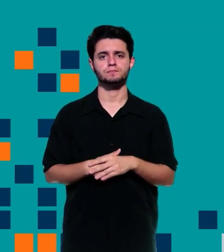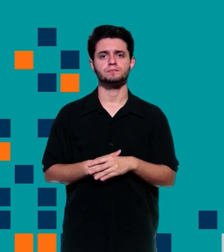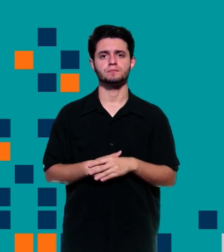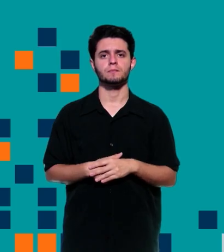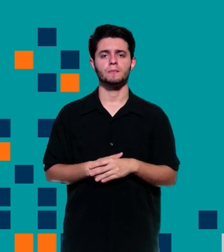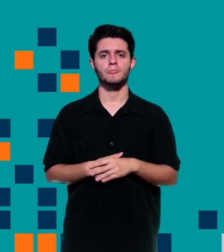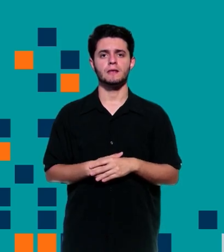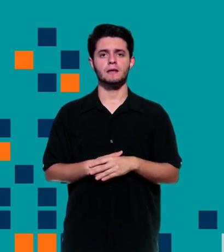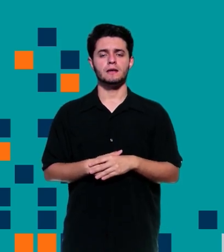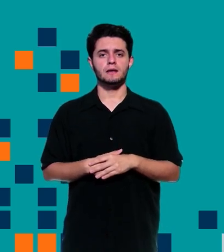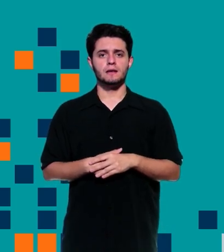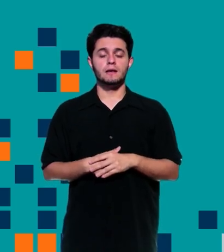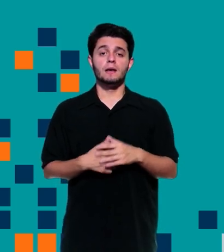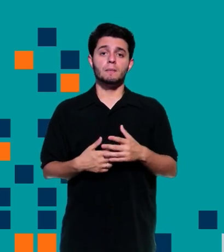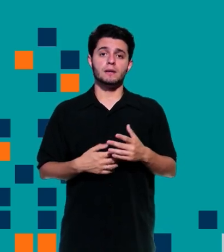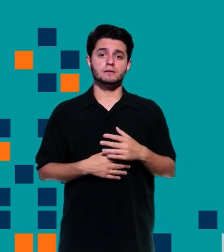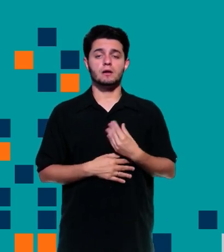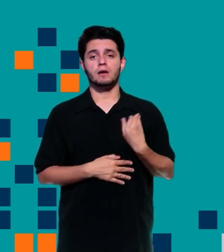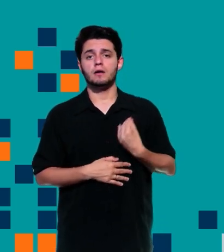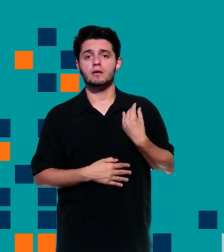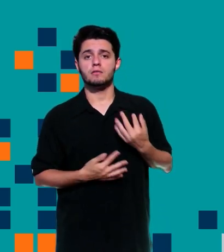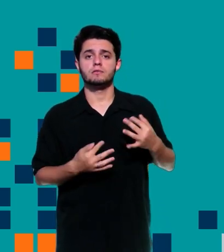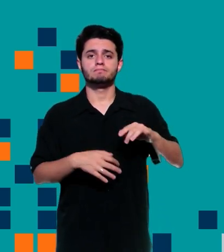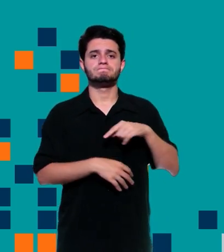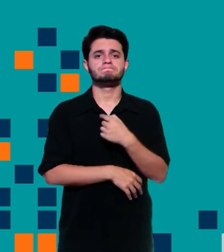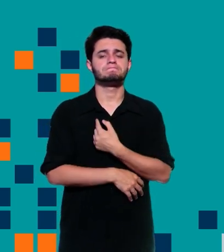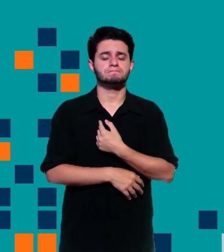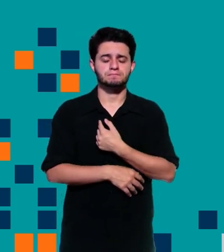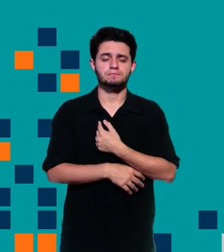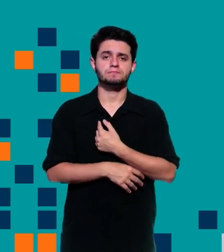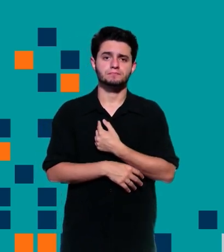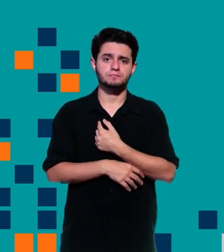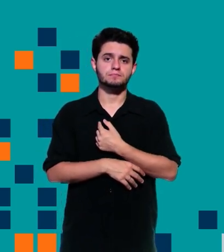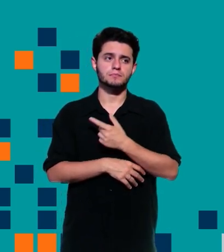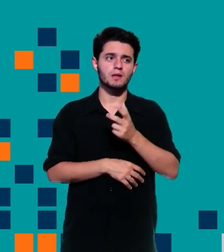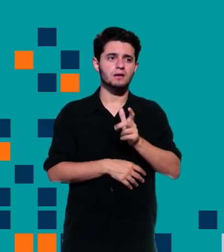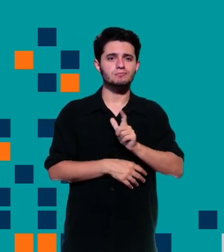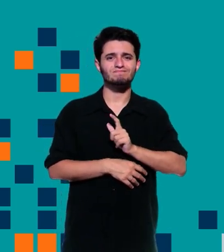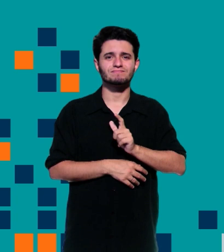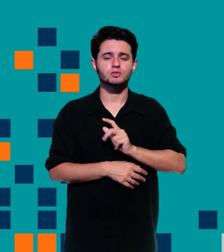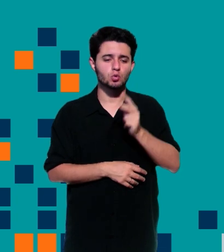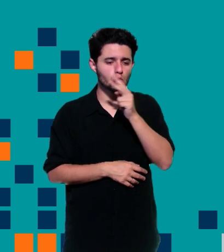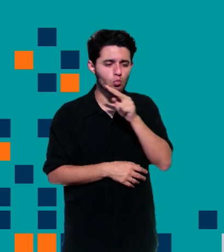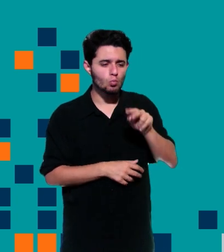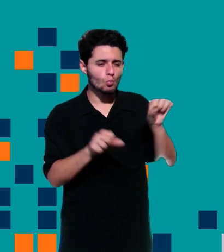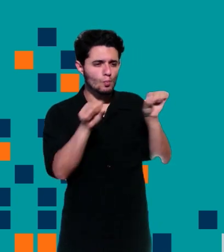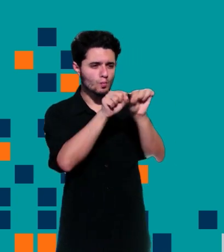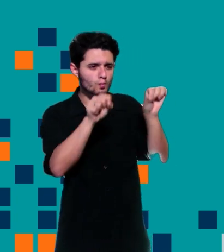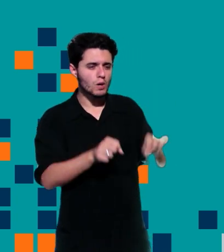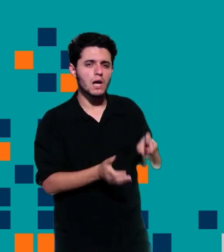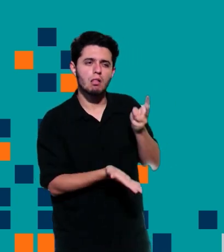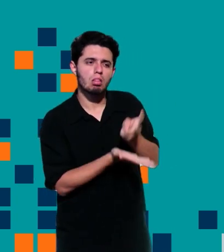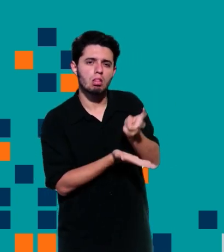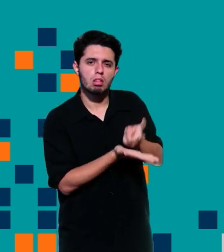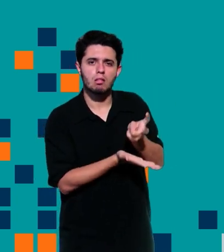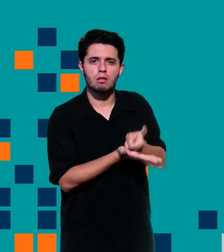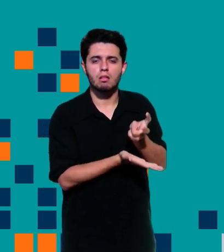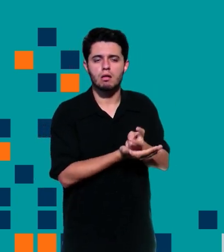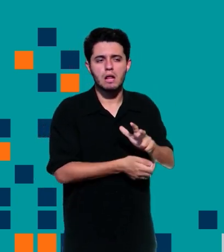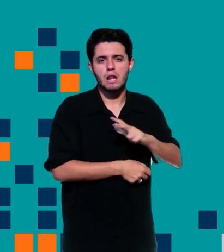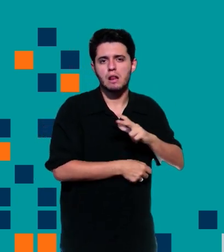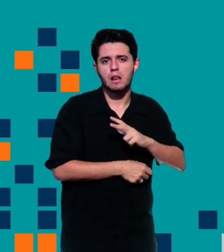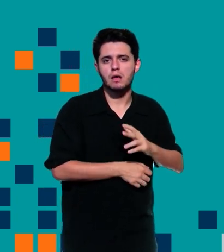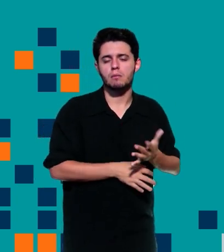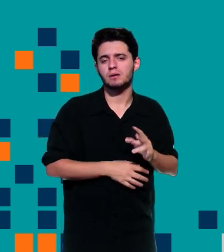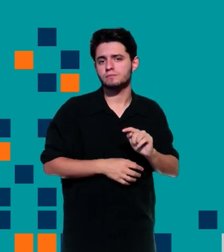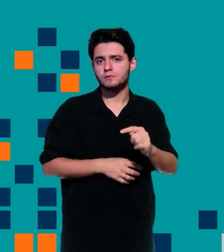né? Mas, no final da vida, ele estava olhando muito para o todo e tinha um olhar sistêmico do particular, mas de uma escala